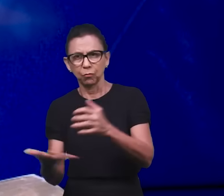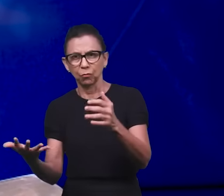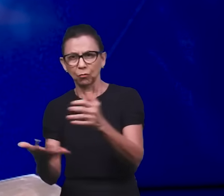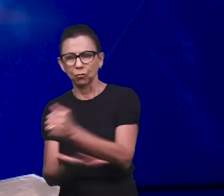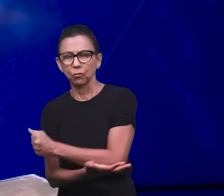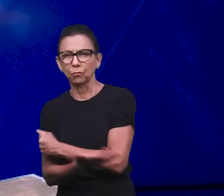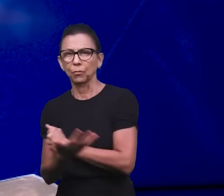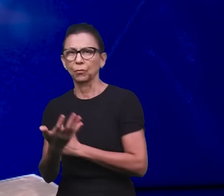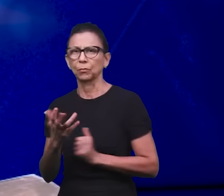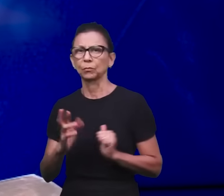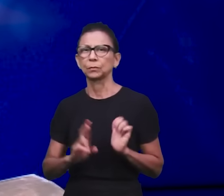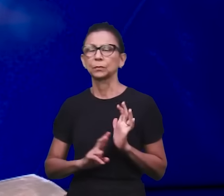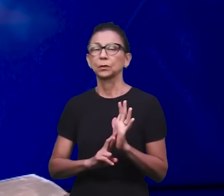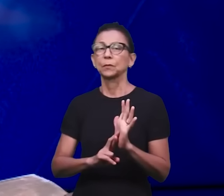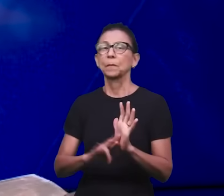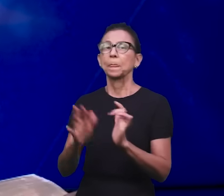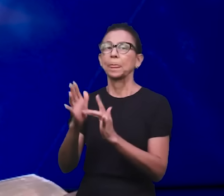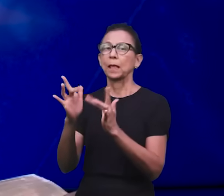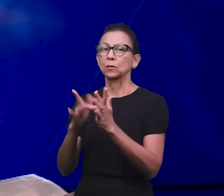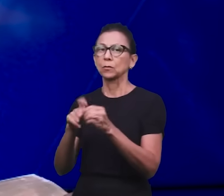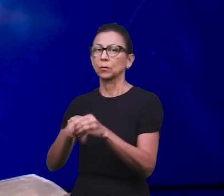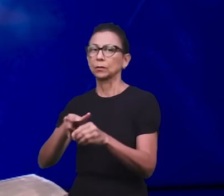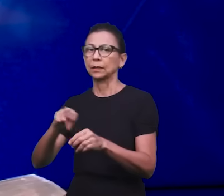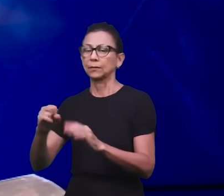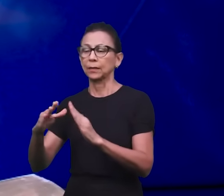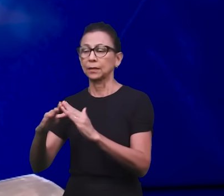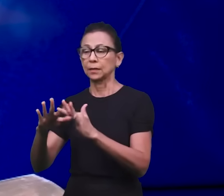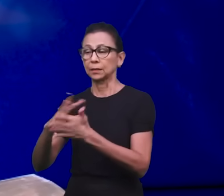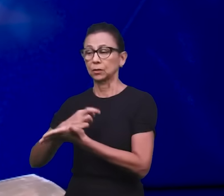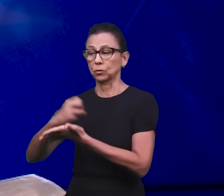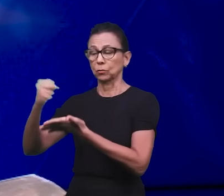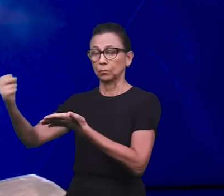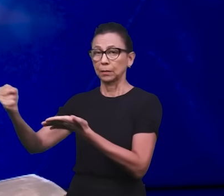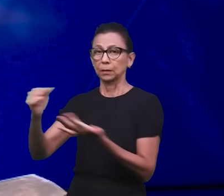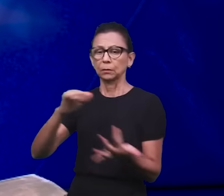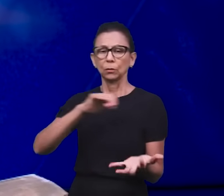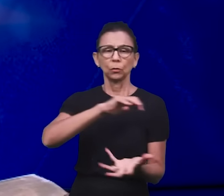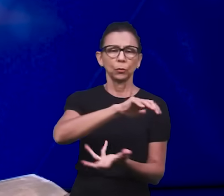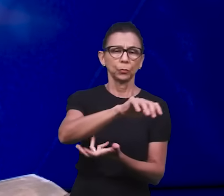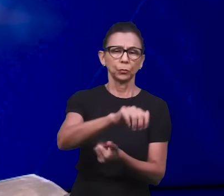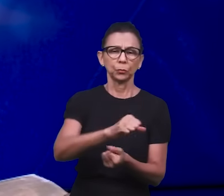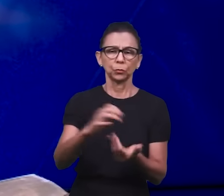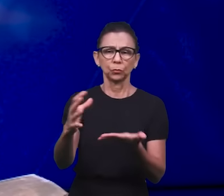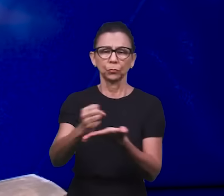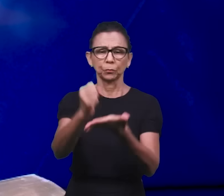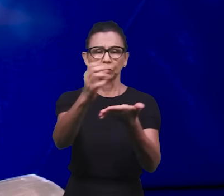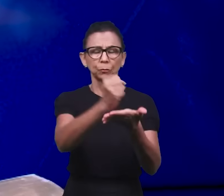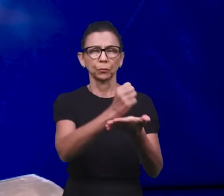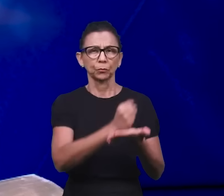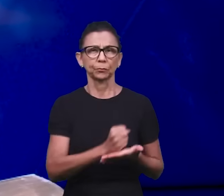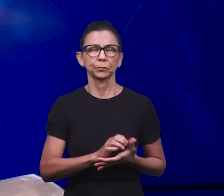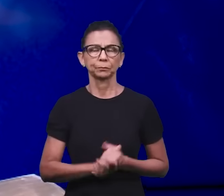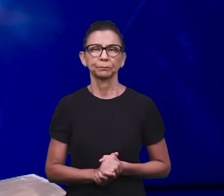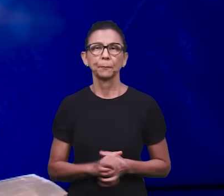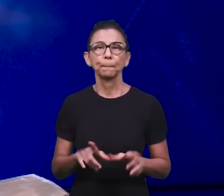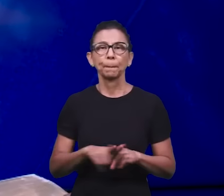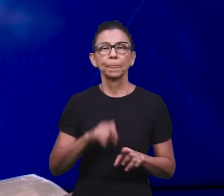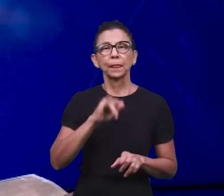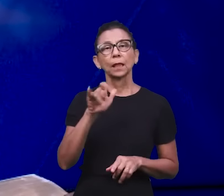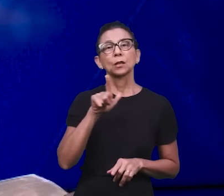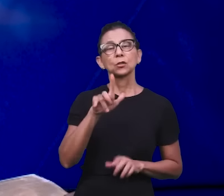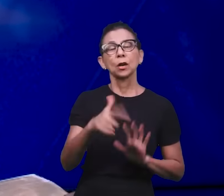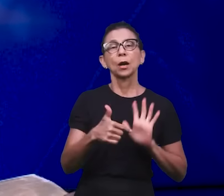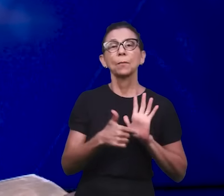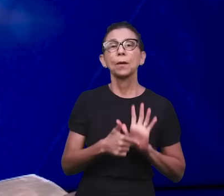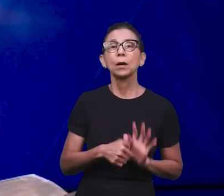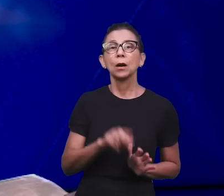última hora, vai colher os seus remidos. Um outro aspecto também observado na expressão do profeta Joel é quando